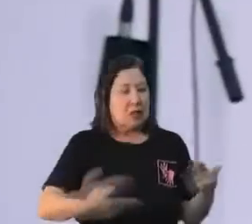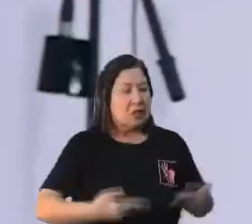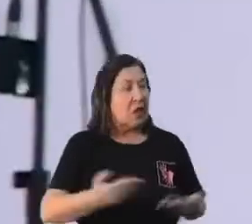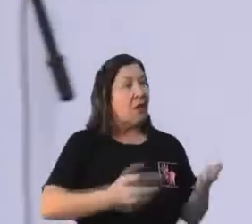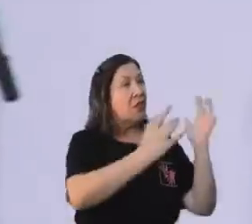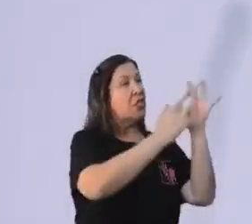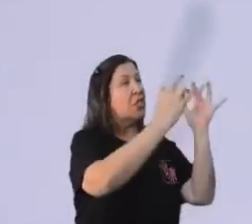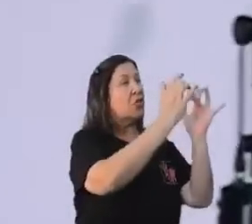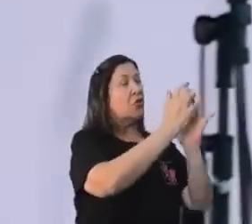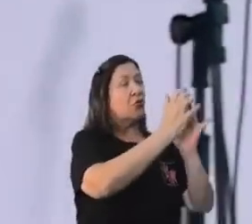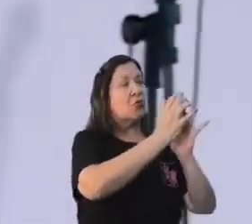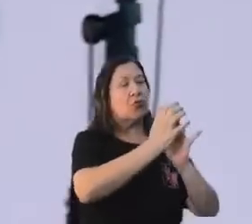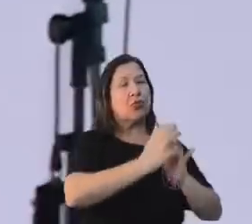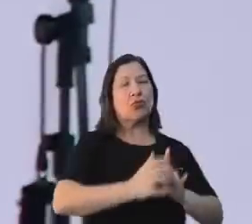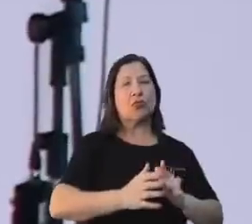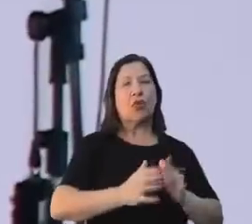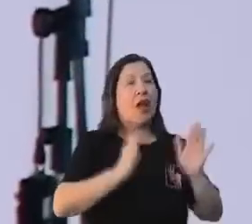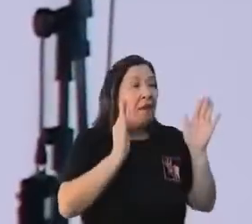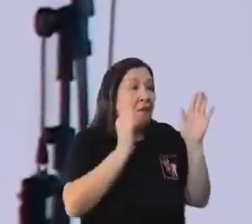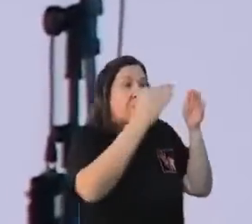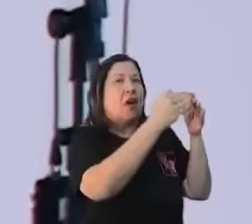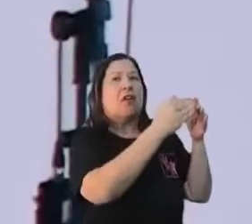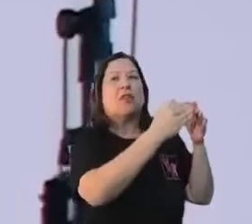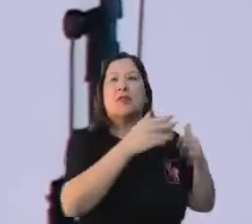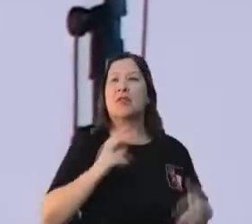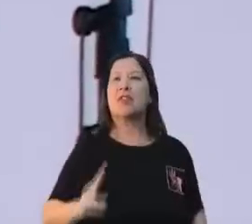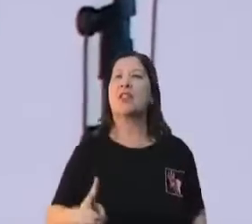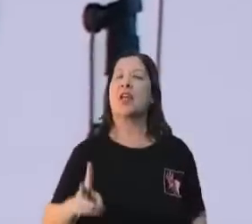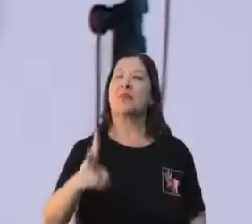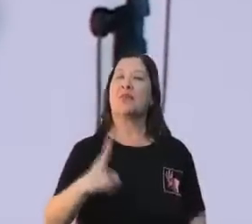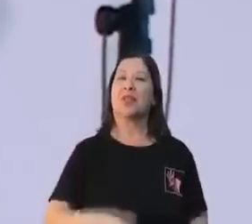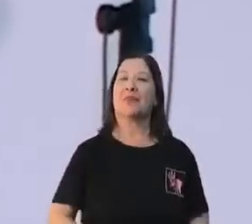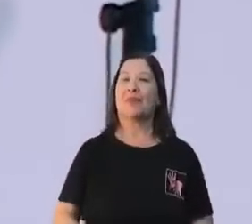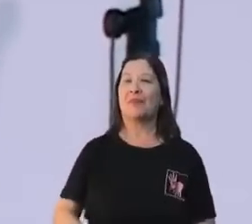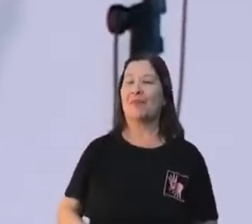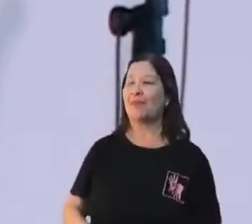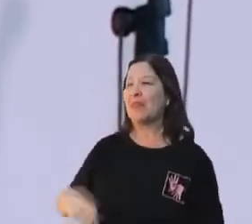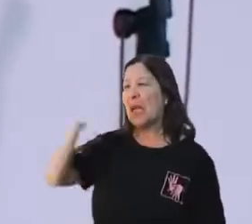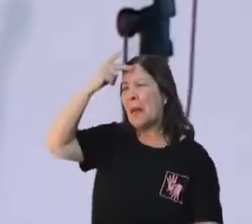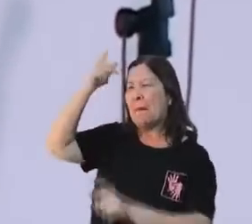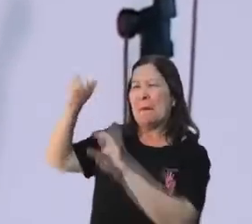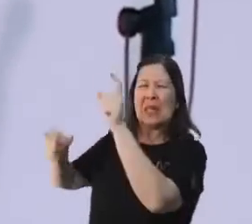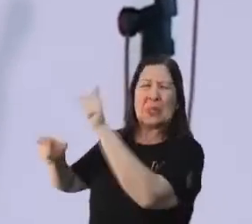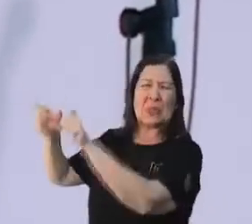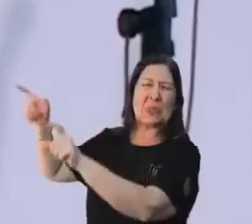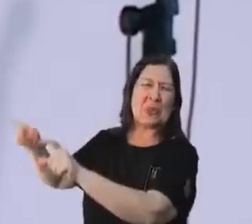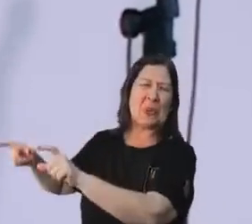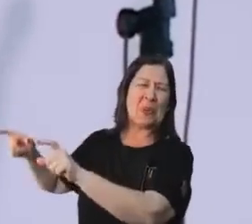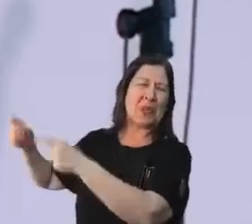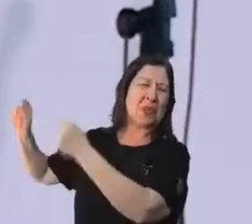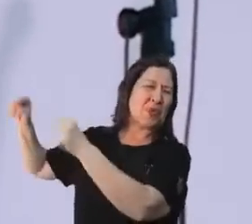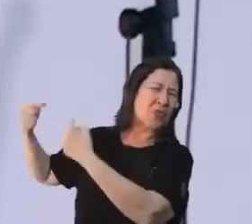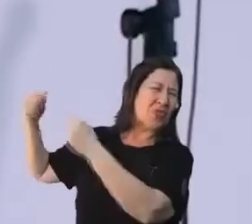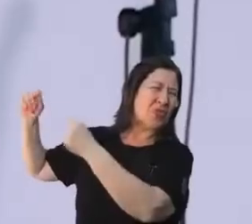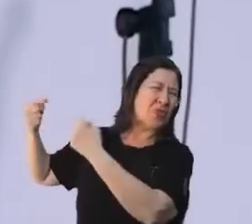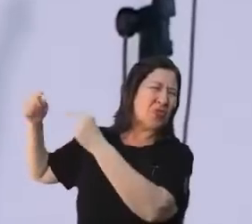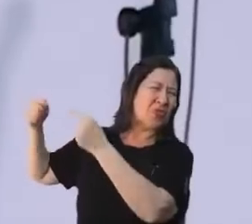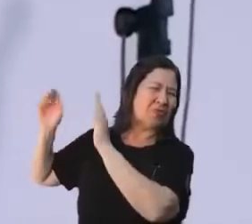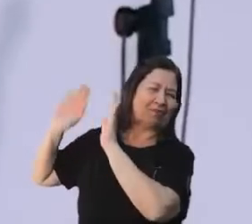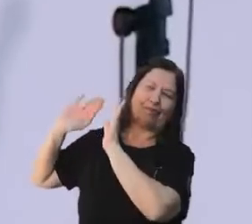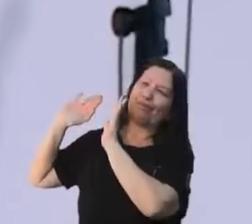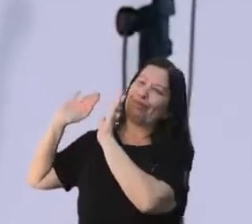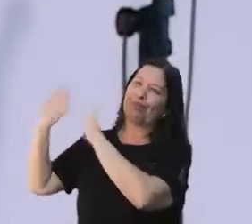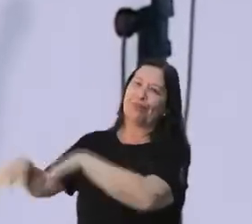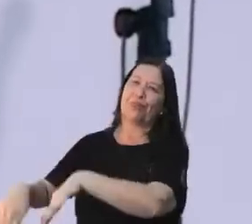Pedro. Ela não está preocupado com o que o outro vai pensar, ela está apenas querendo agradar o Senhor Jesus. O único vetor que governa a vida